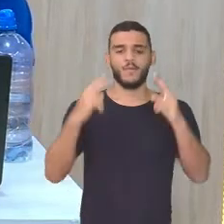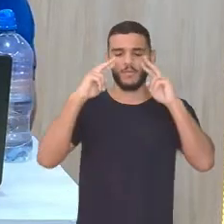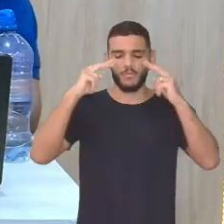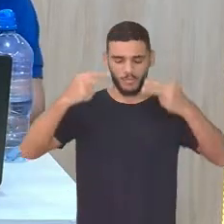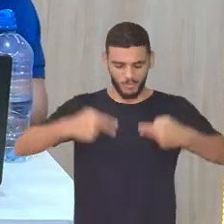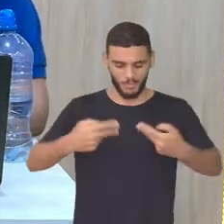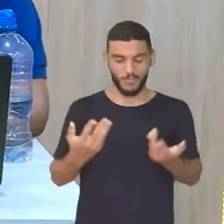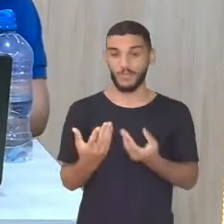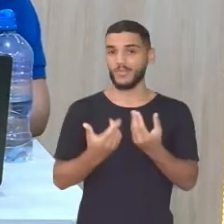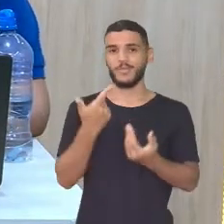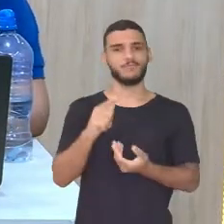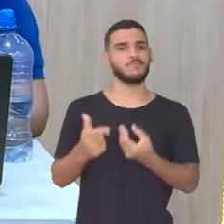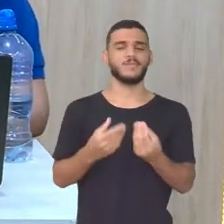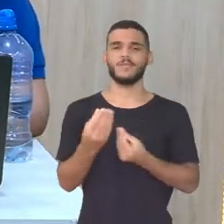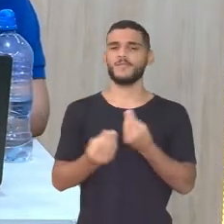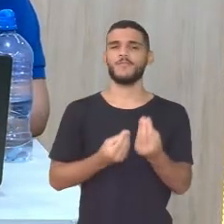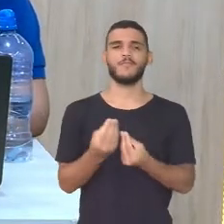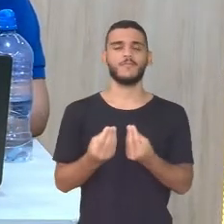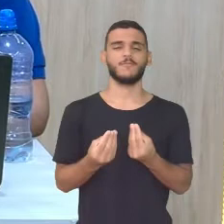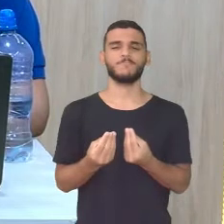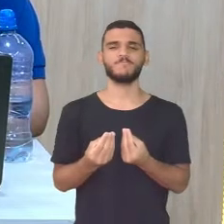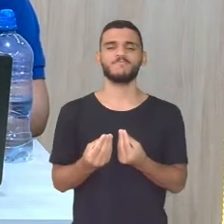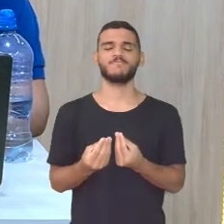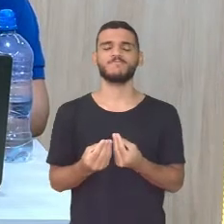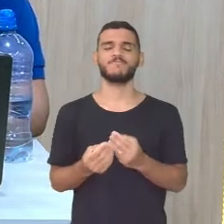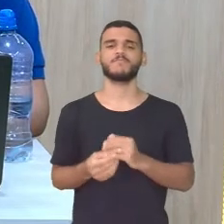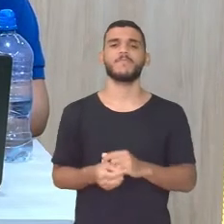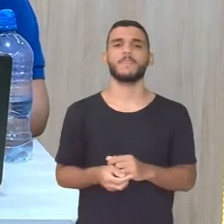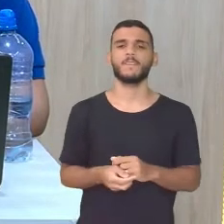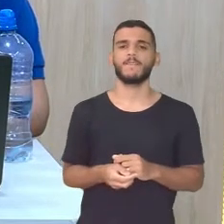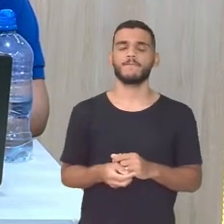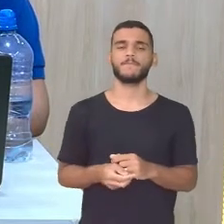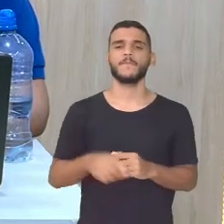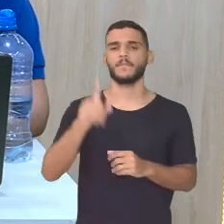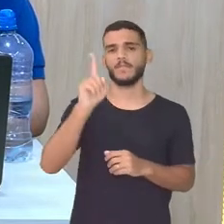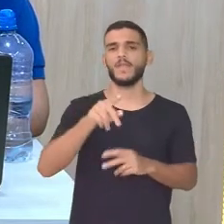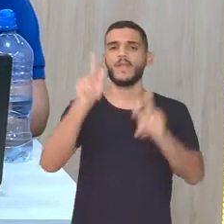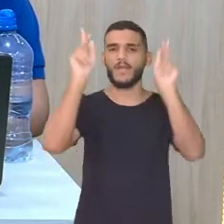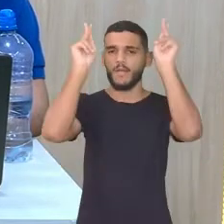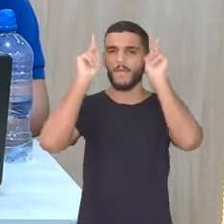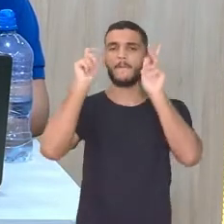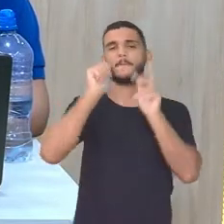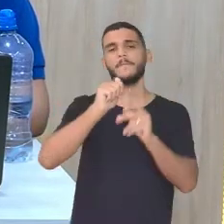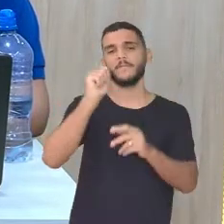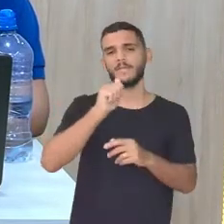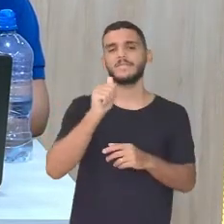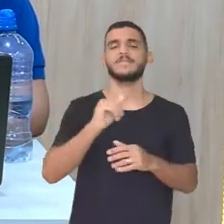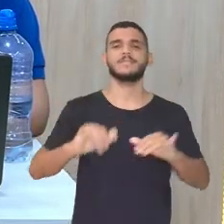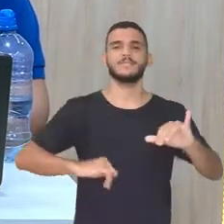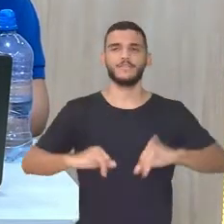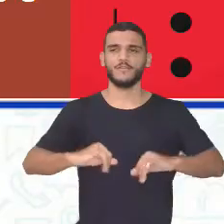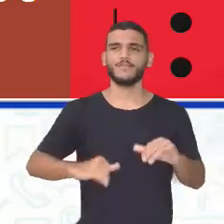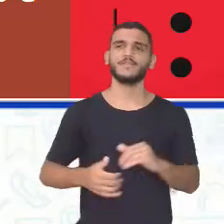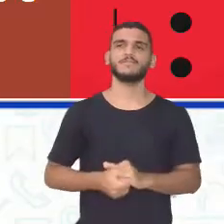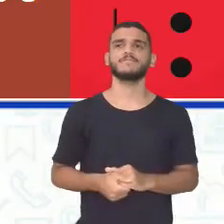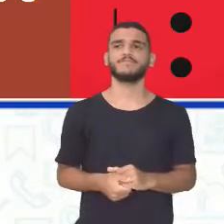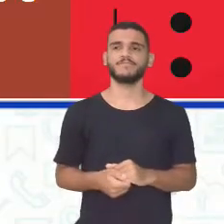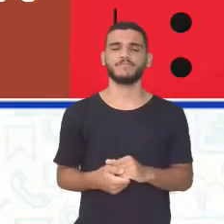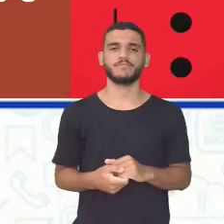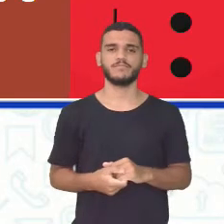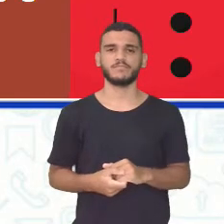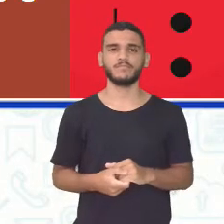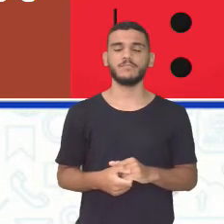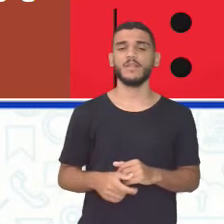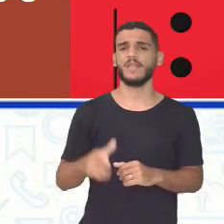quer. Então ela também não realiza o próprio desejo. É uma princesa aí bastante atormentada. Vamos continuar a história. E